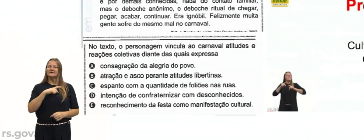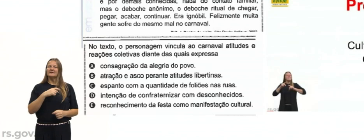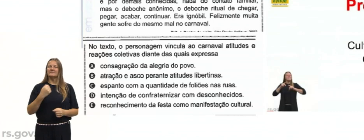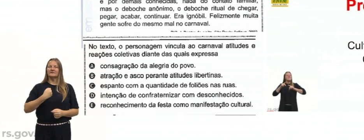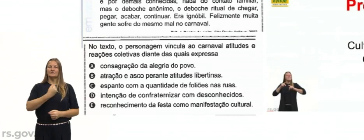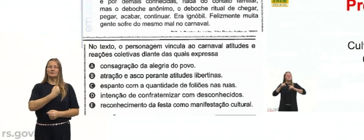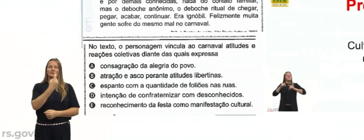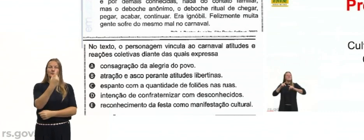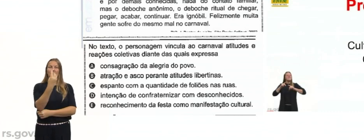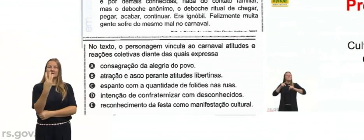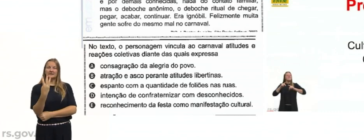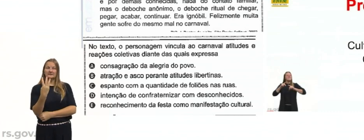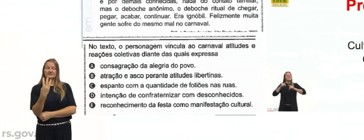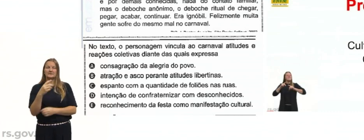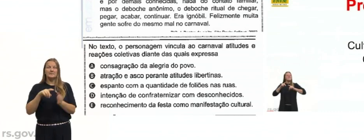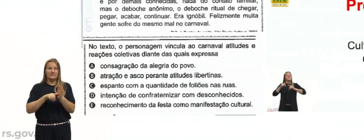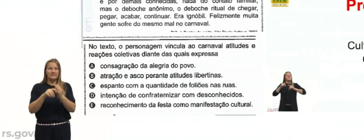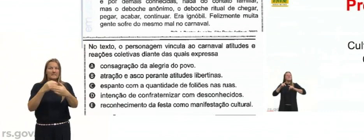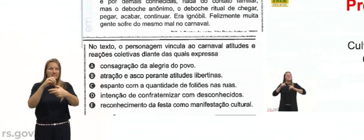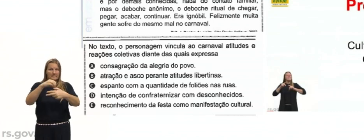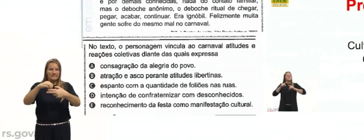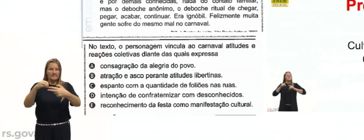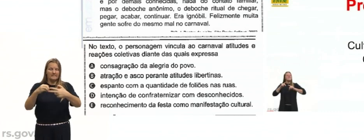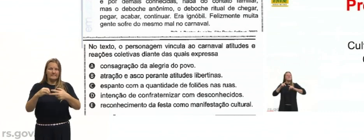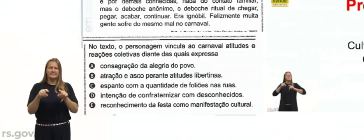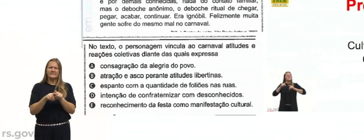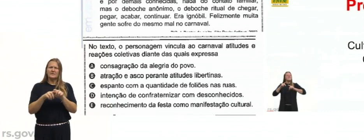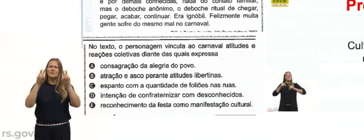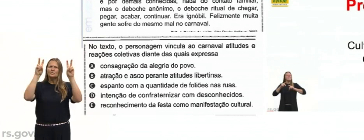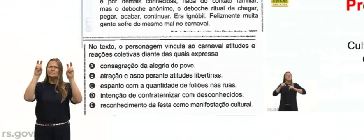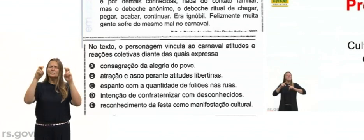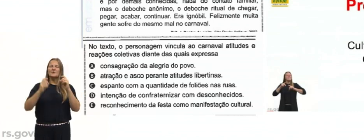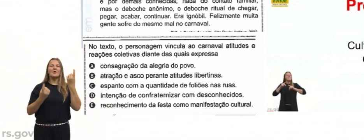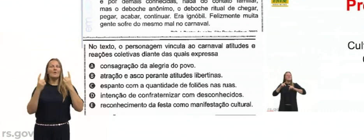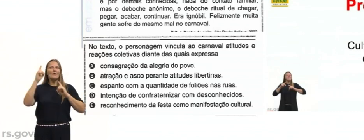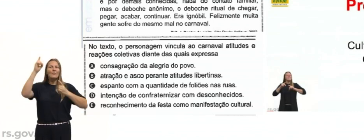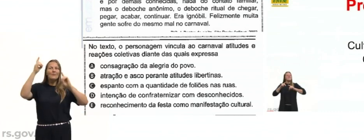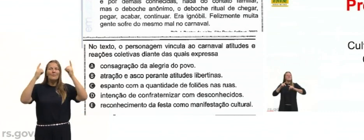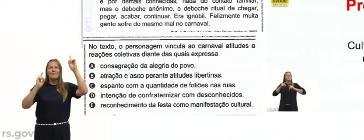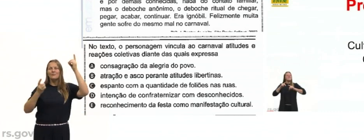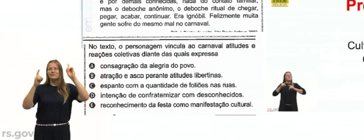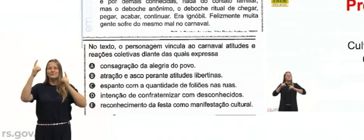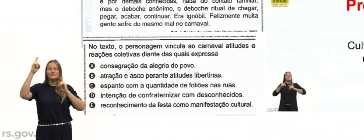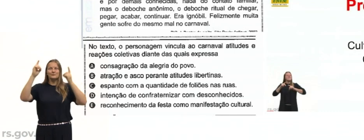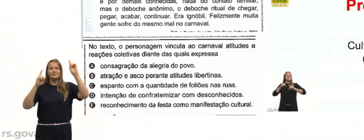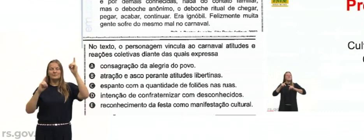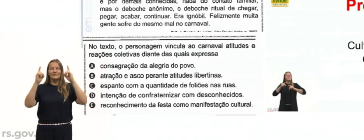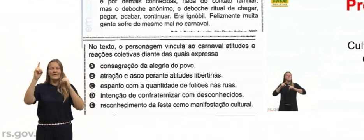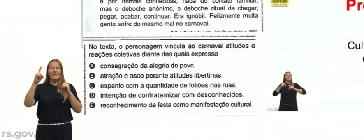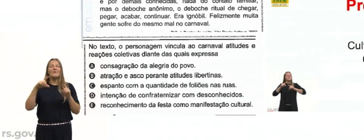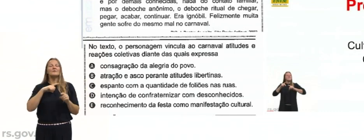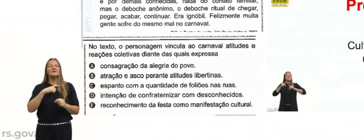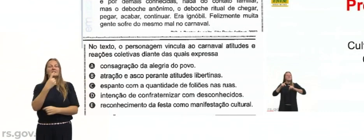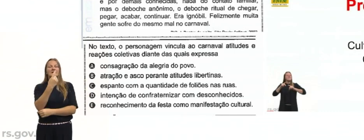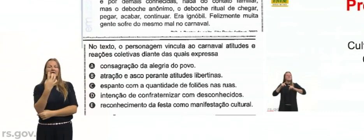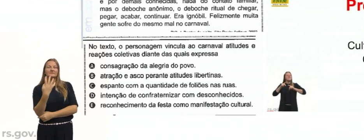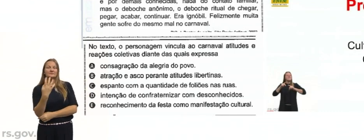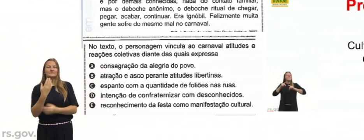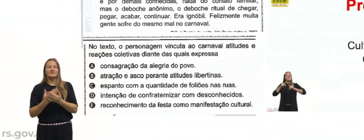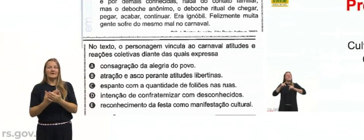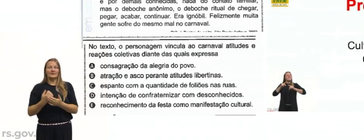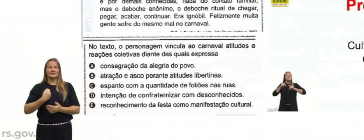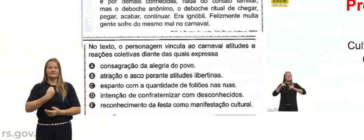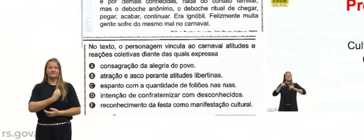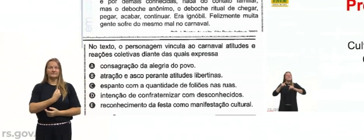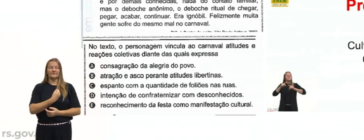13 tá que falava sobre carnaval e essa aula número 14 de